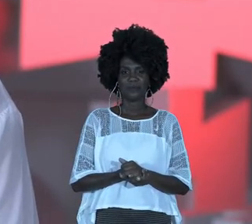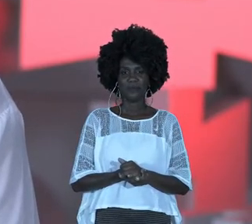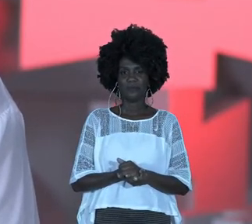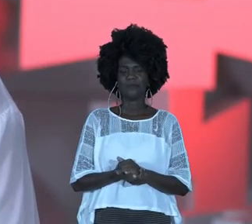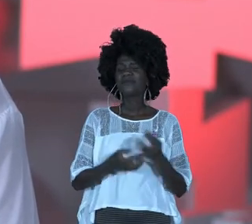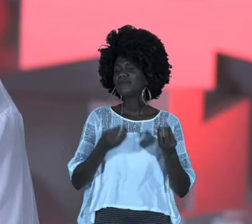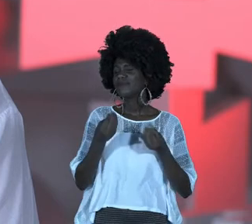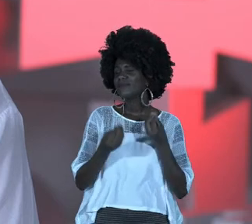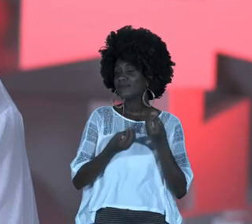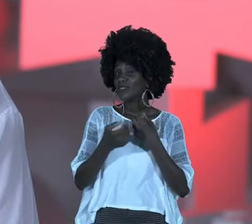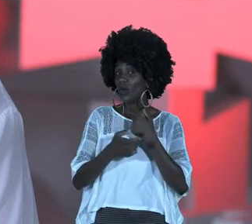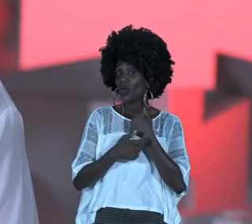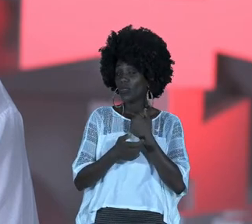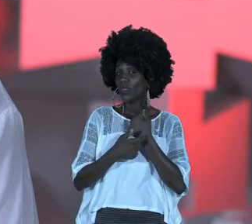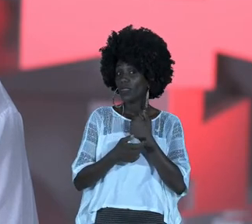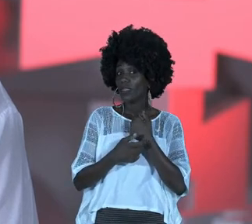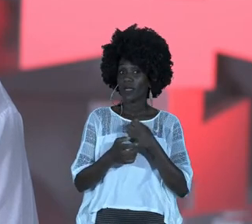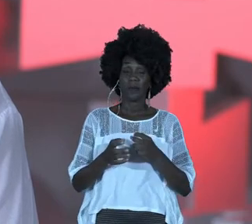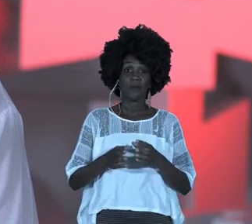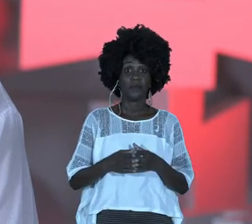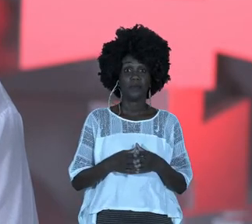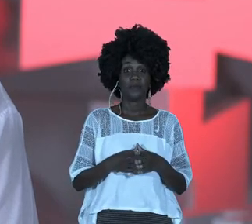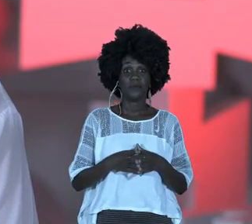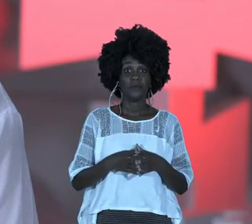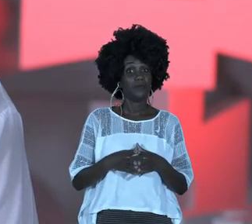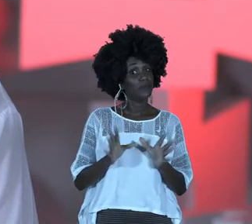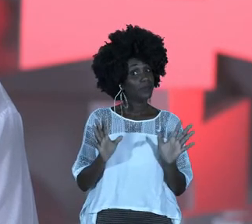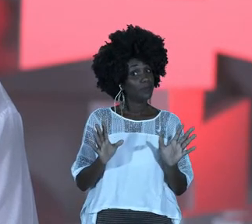como está meu tempo, produção?